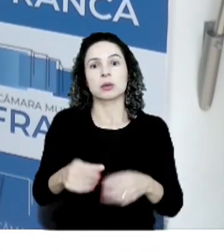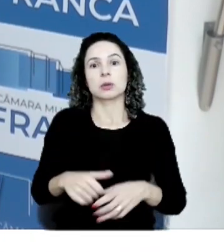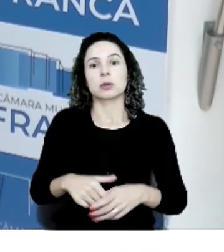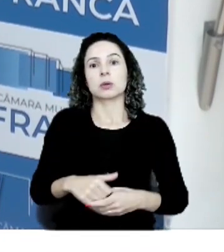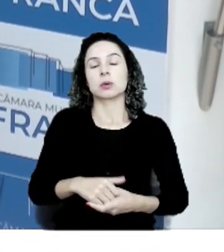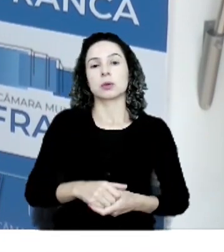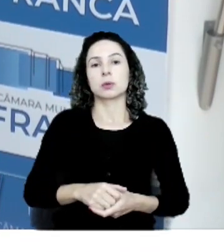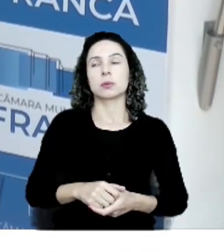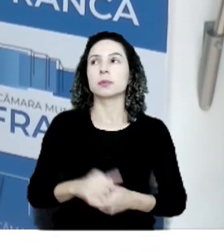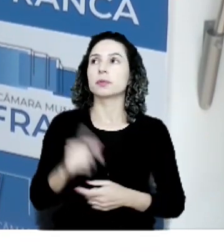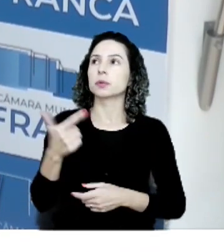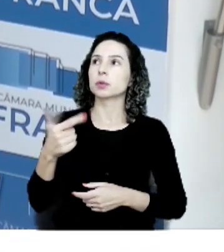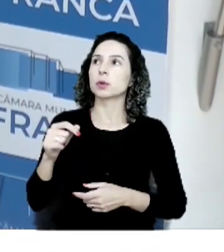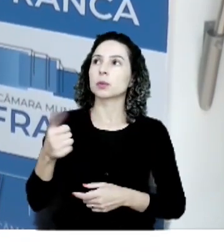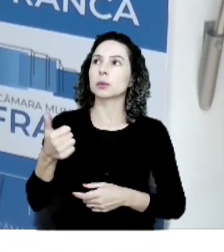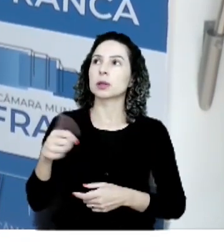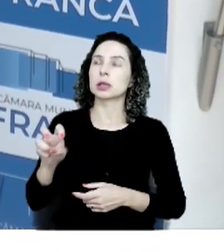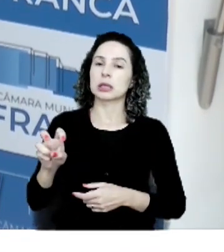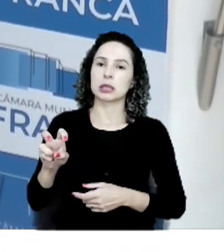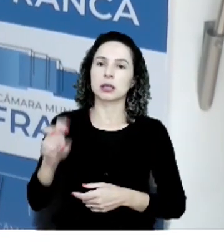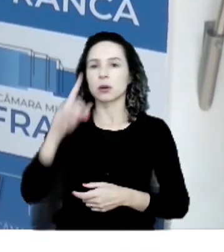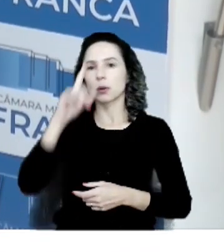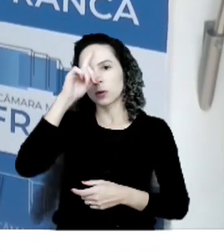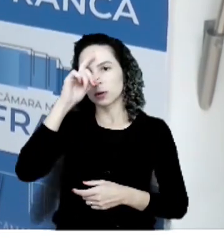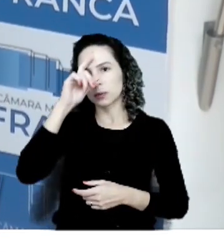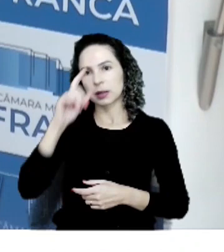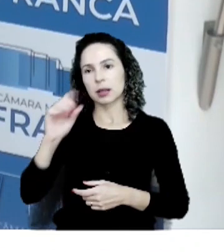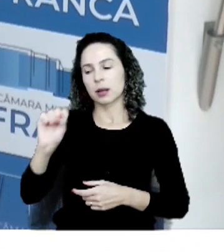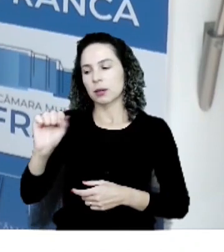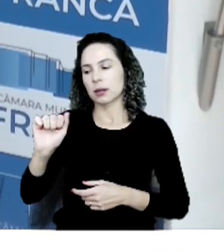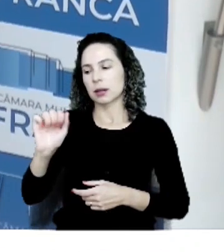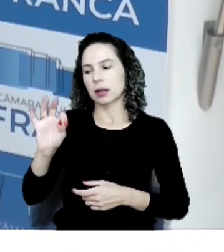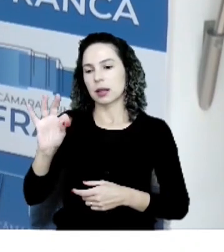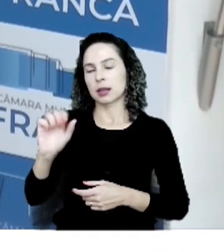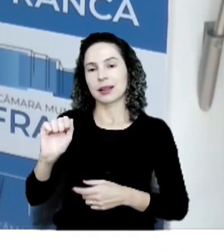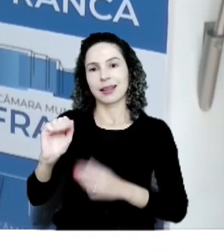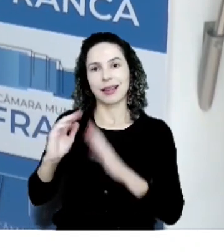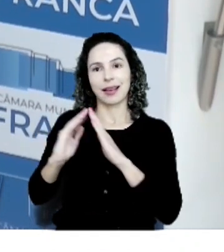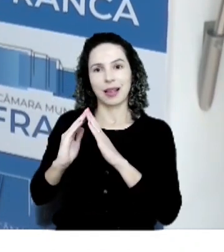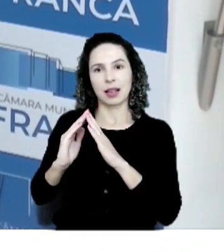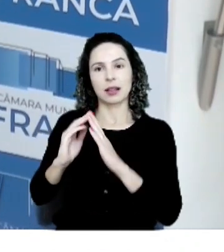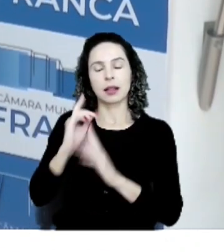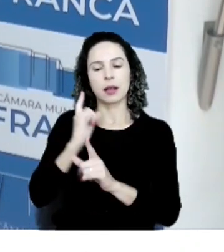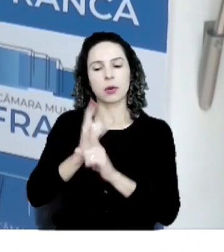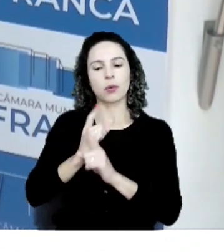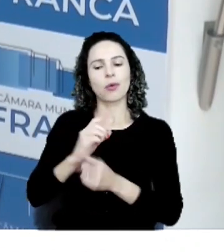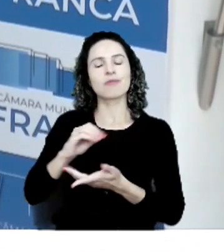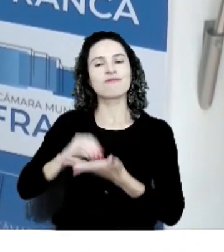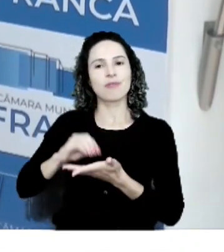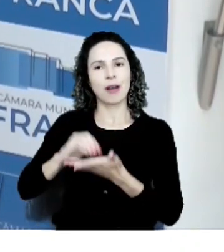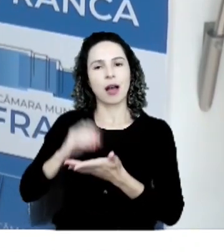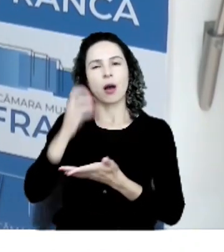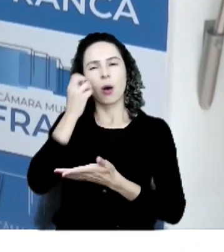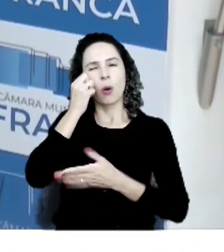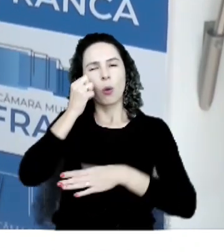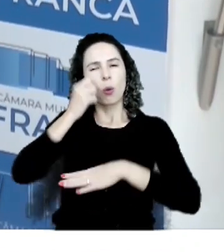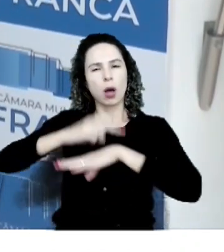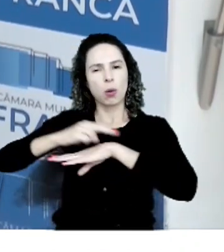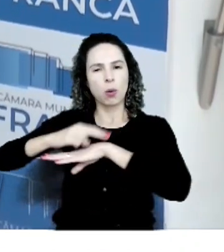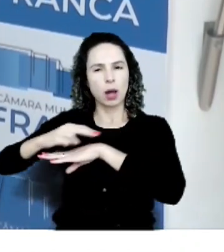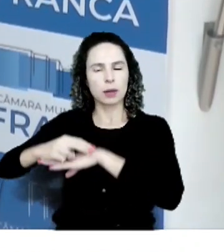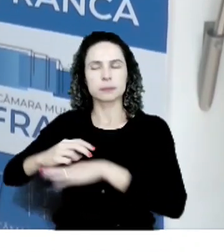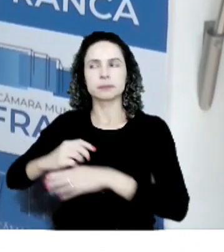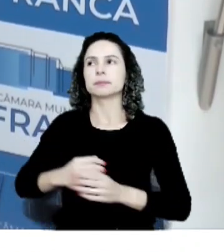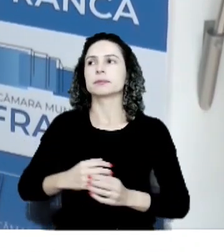Em 2015, a Santa Casa detectou que faltava leitos. No ano que